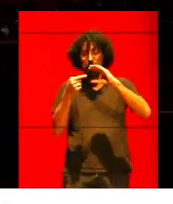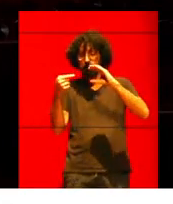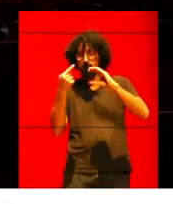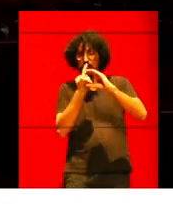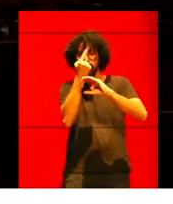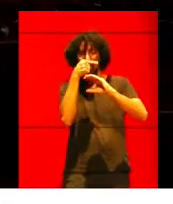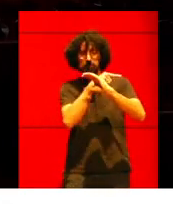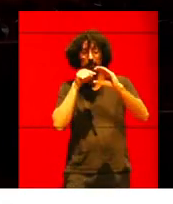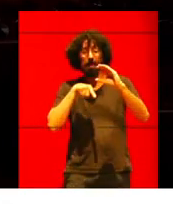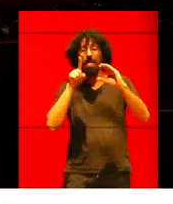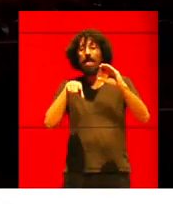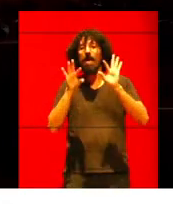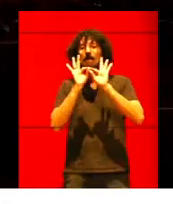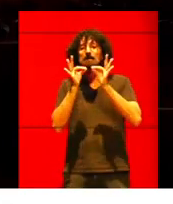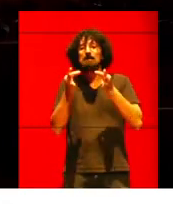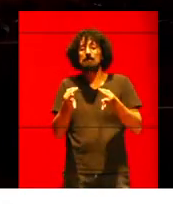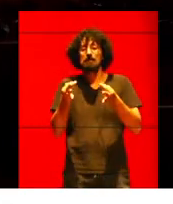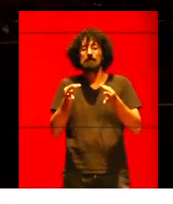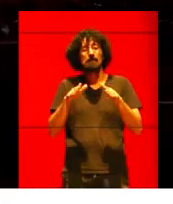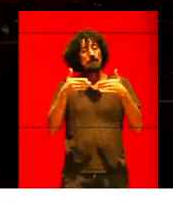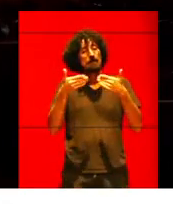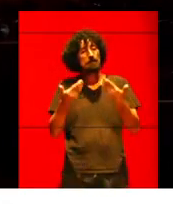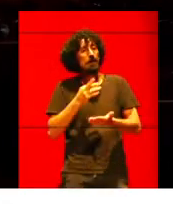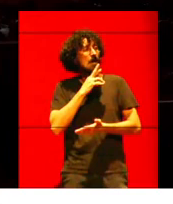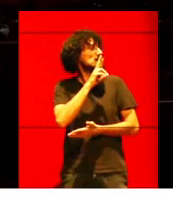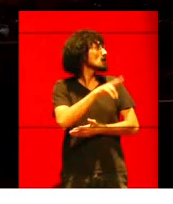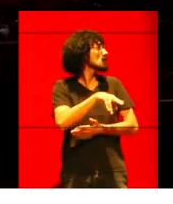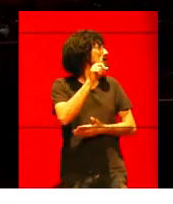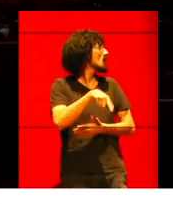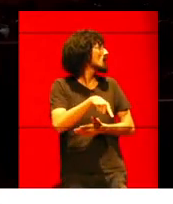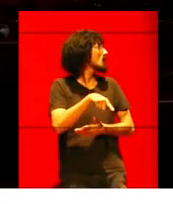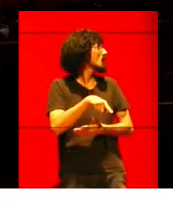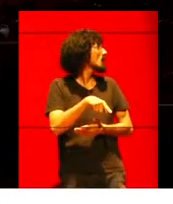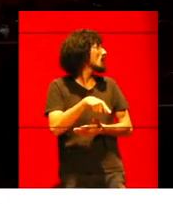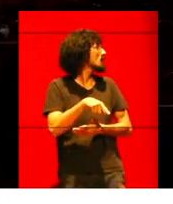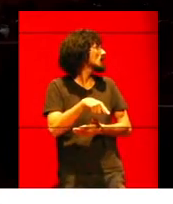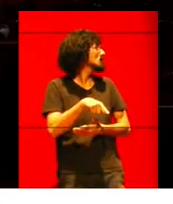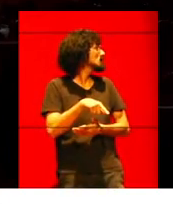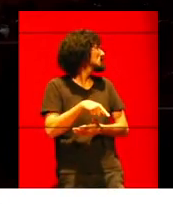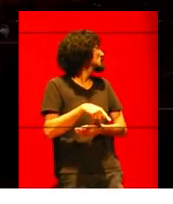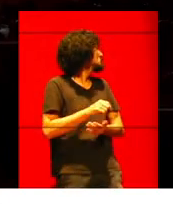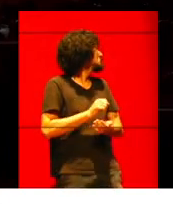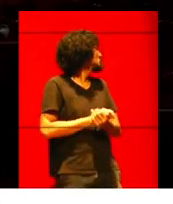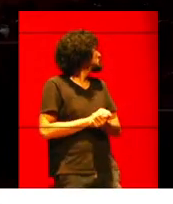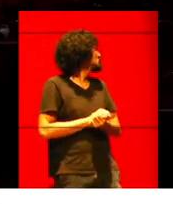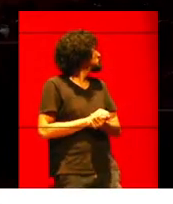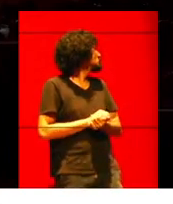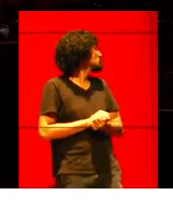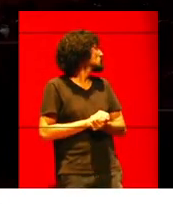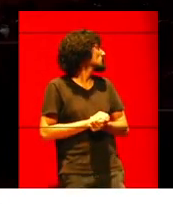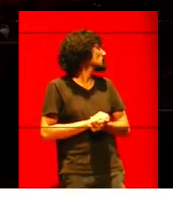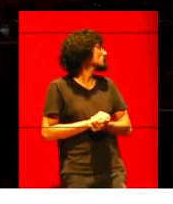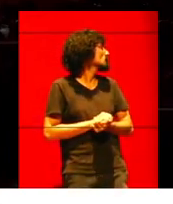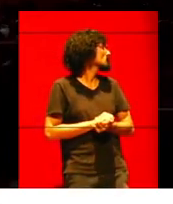quê? Simples. Então, a resposta correta da questão seria...